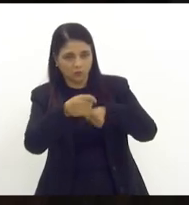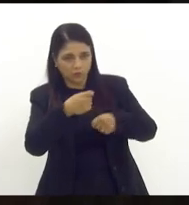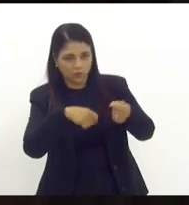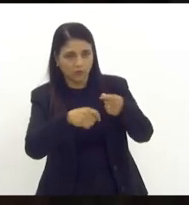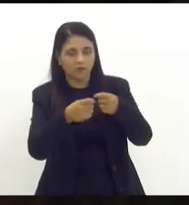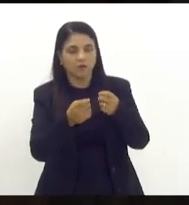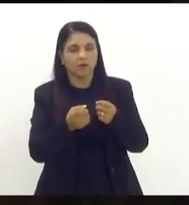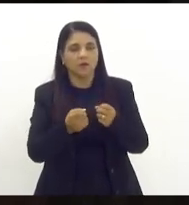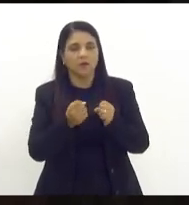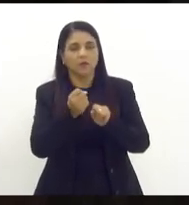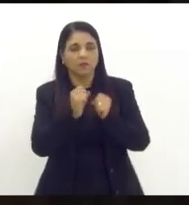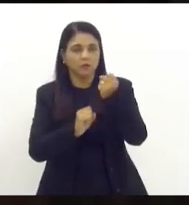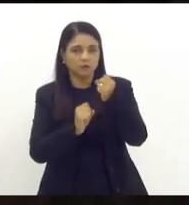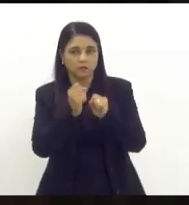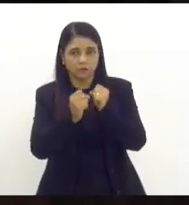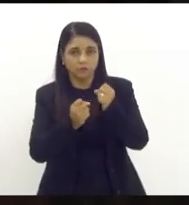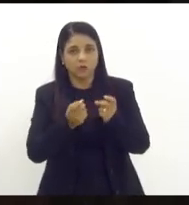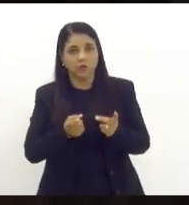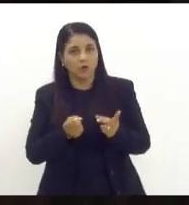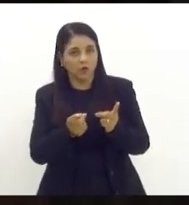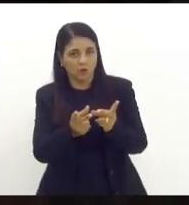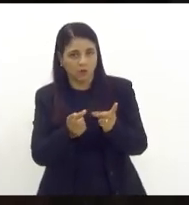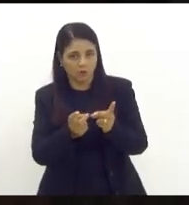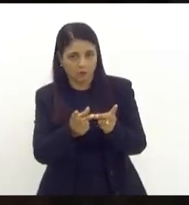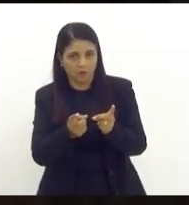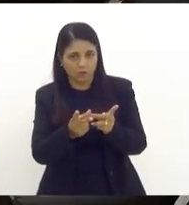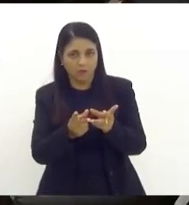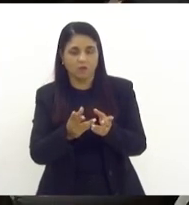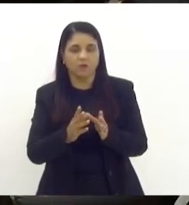Eu já falei isso aqui por isso